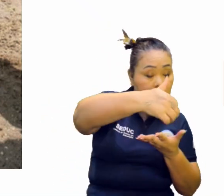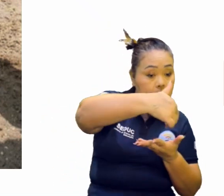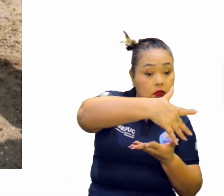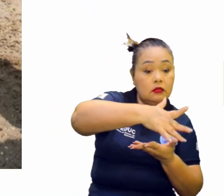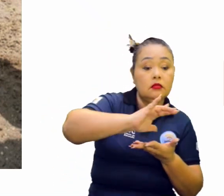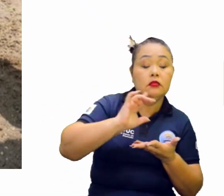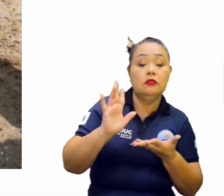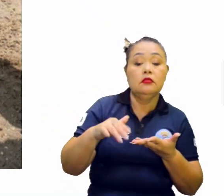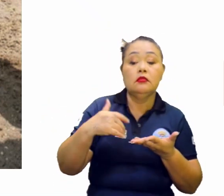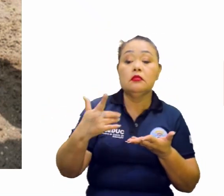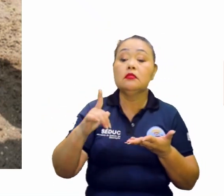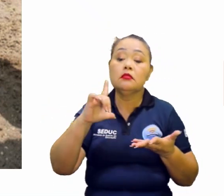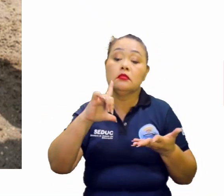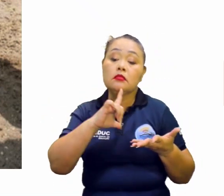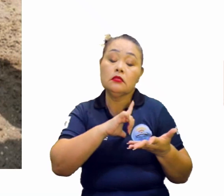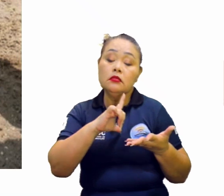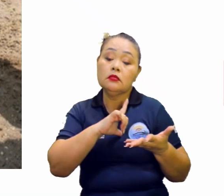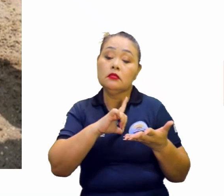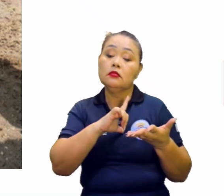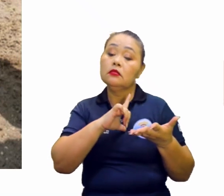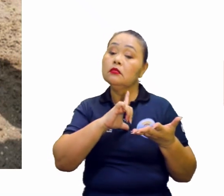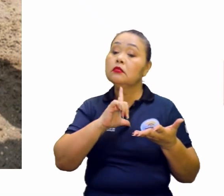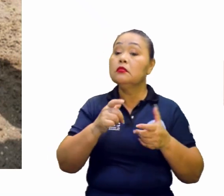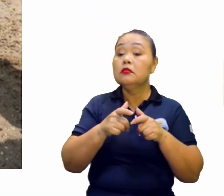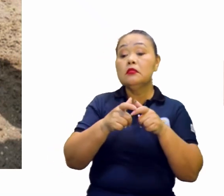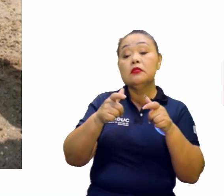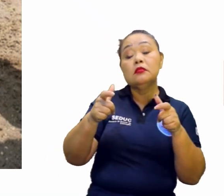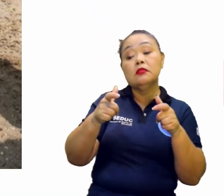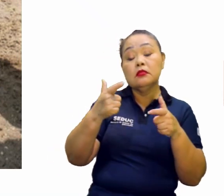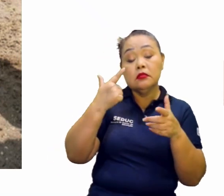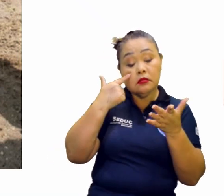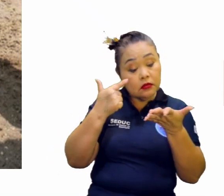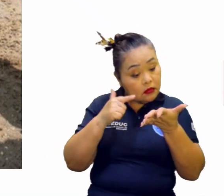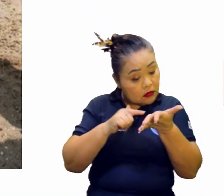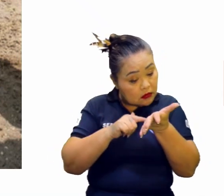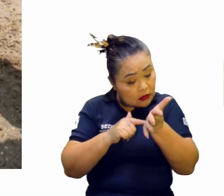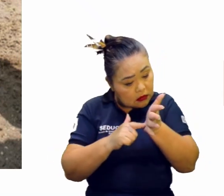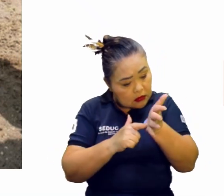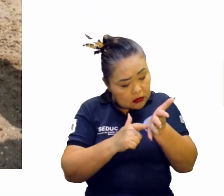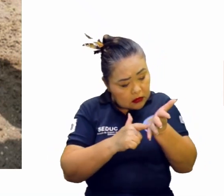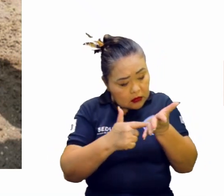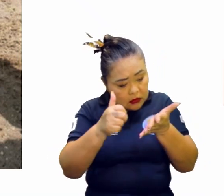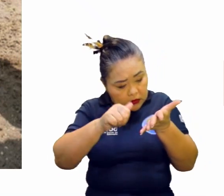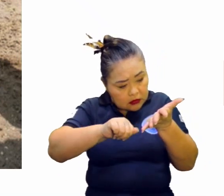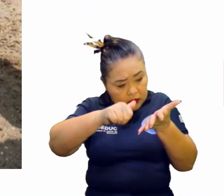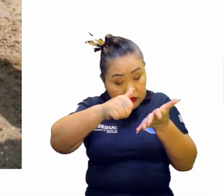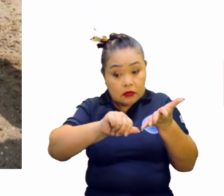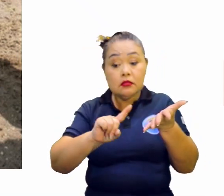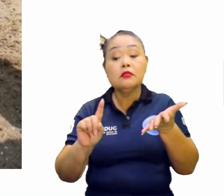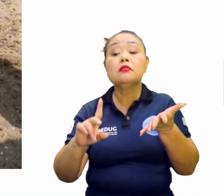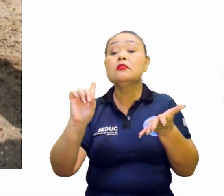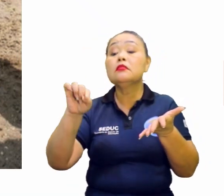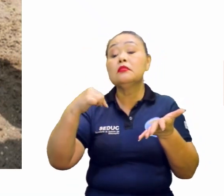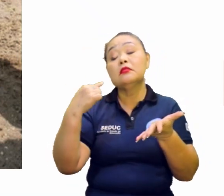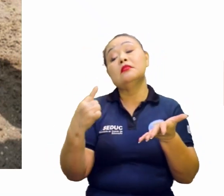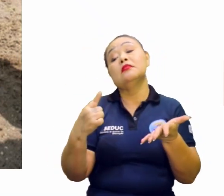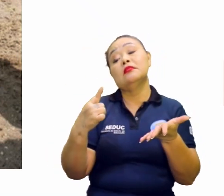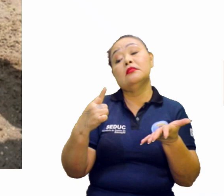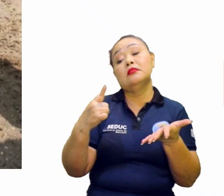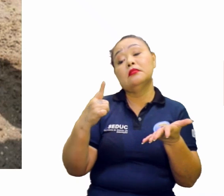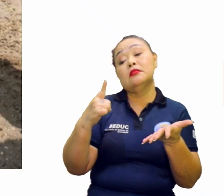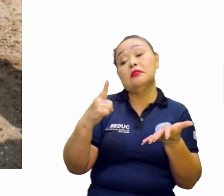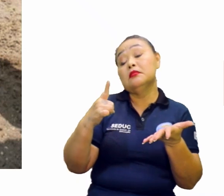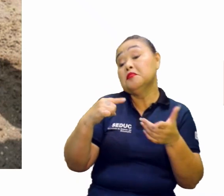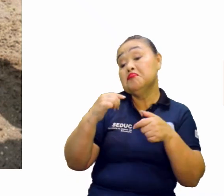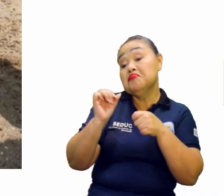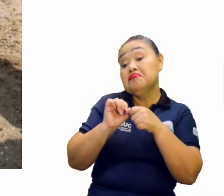ter uma maior amostragem dessa área, eu vou estar incorrendo ao erro.